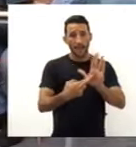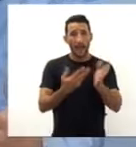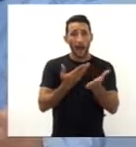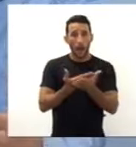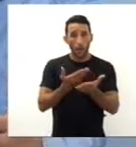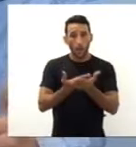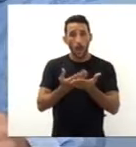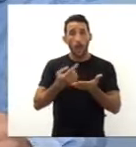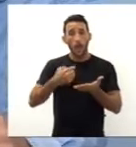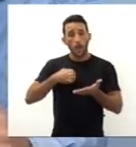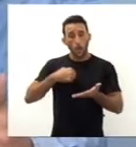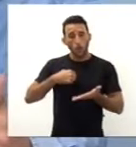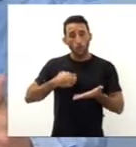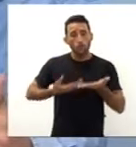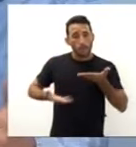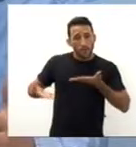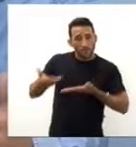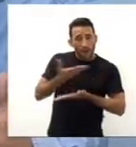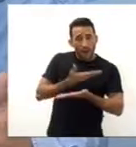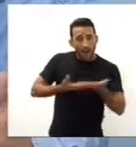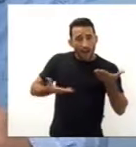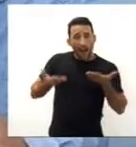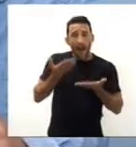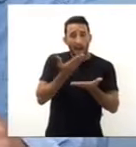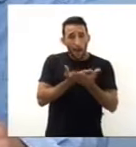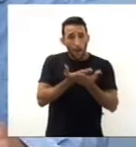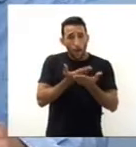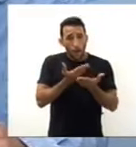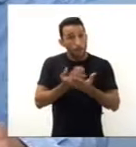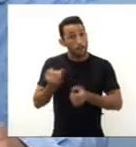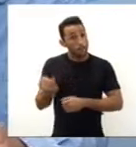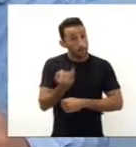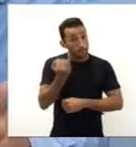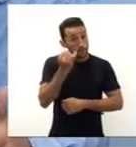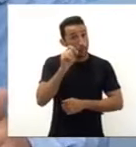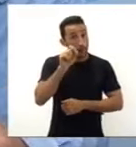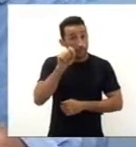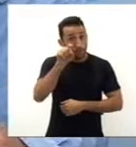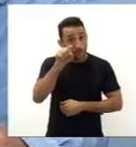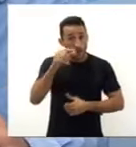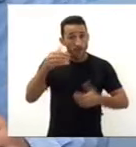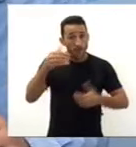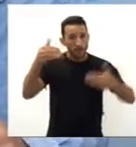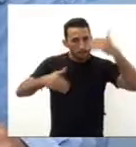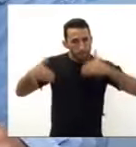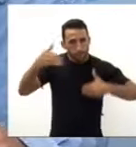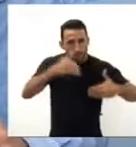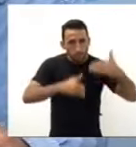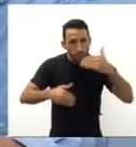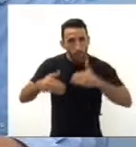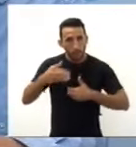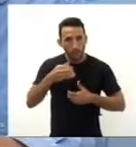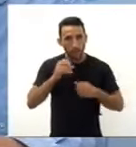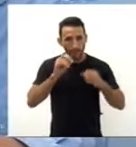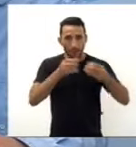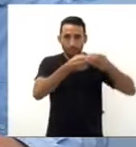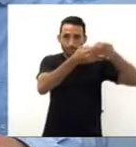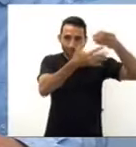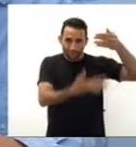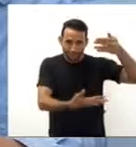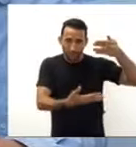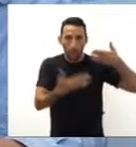trabalharei aqui como mediador e, o mais importante, contamos com a participação de todos vocês via chat. Muito obrigado.